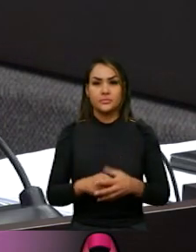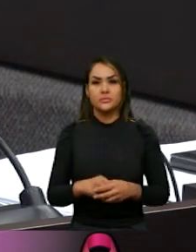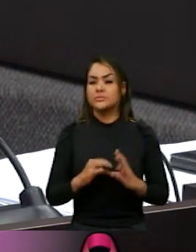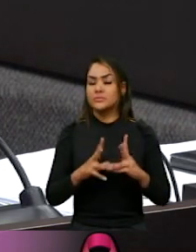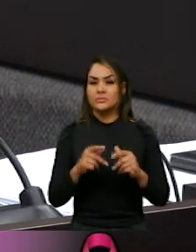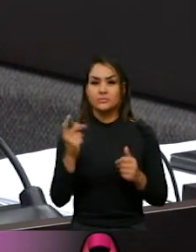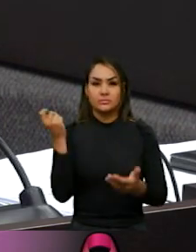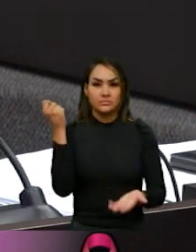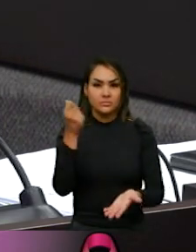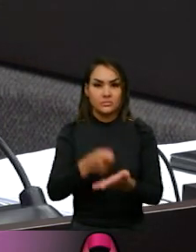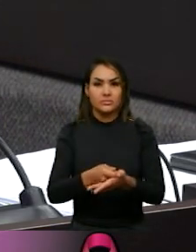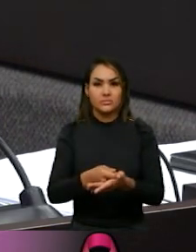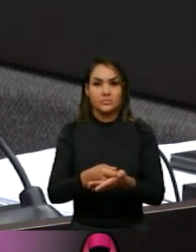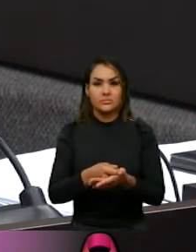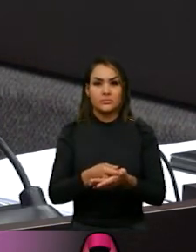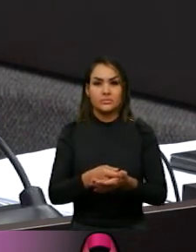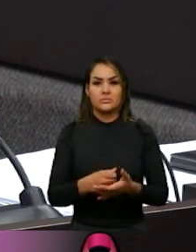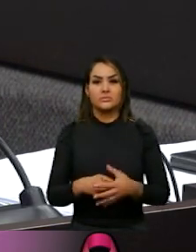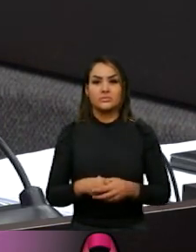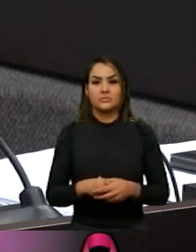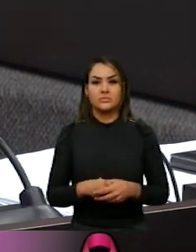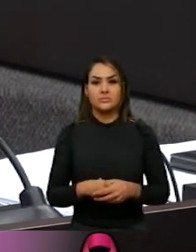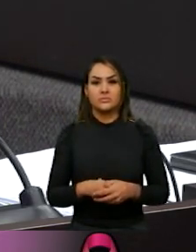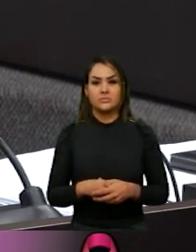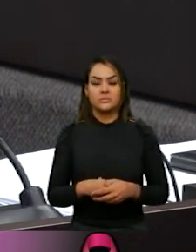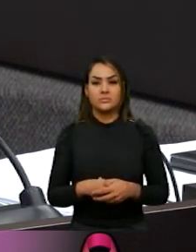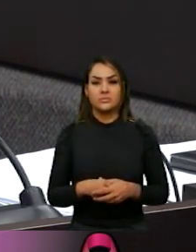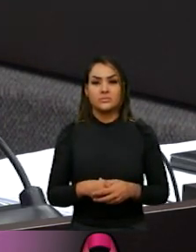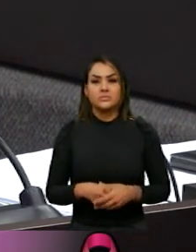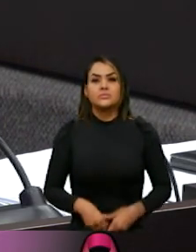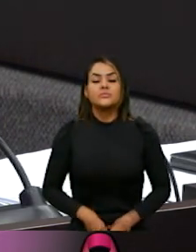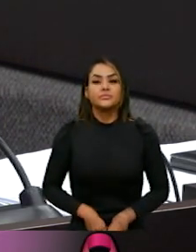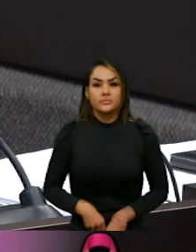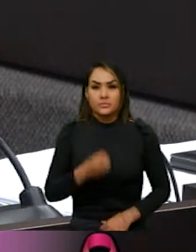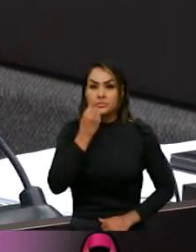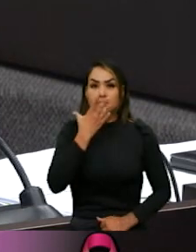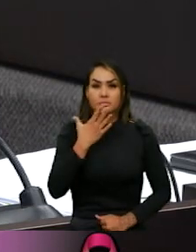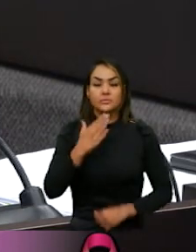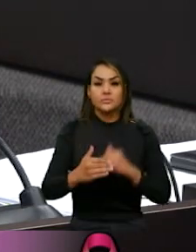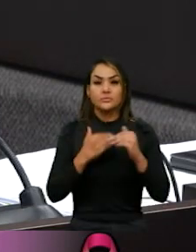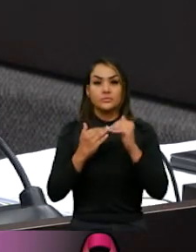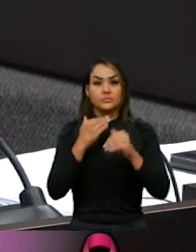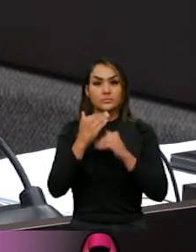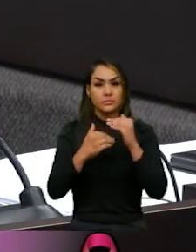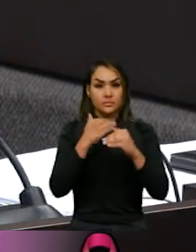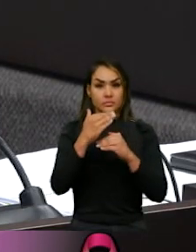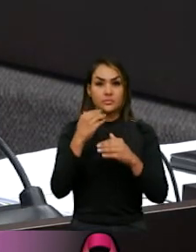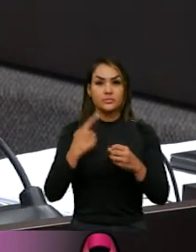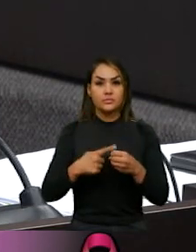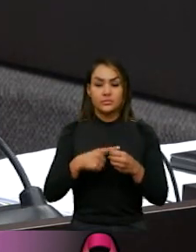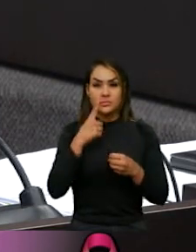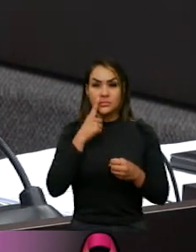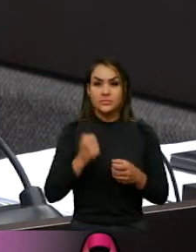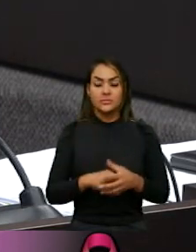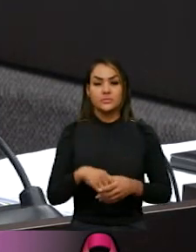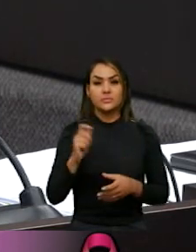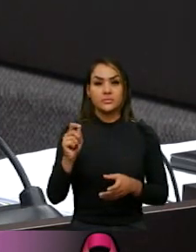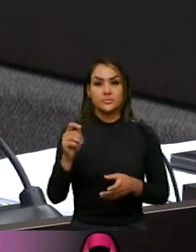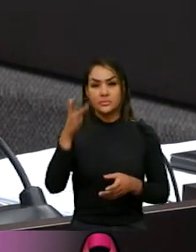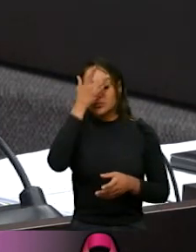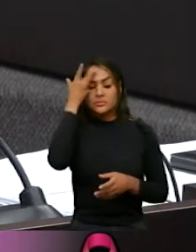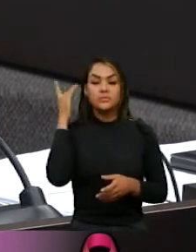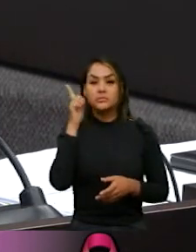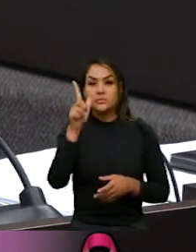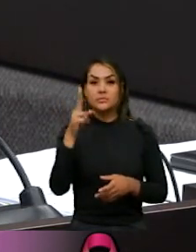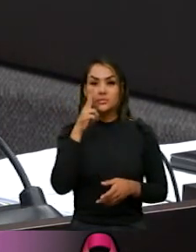foram feitas aqui impactou significativamente o desenvolvimento de Araçatuba. Isso é claro para todas as pessoas.